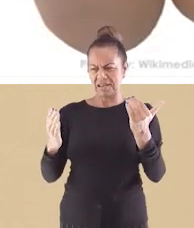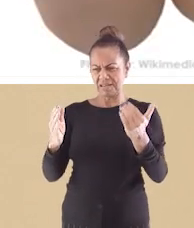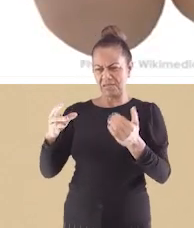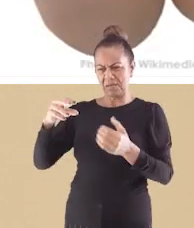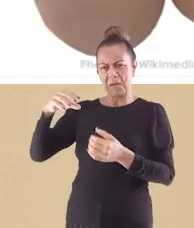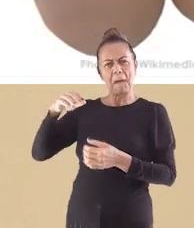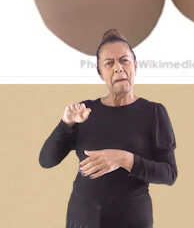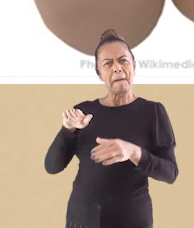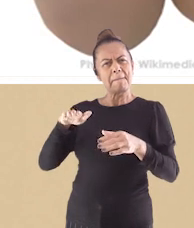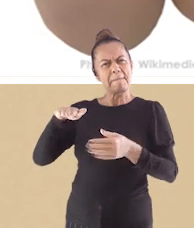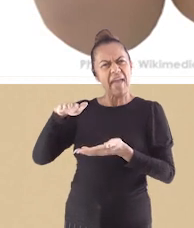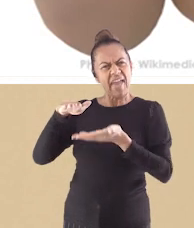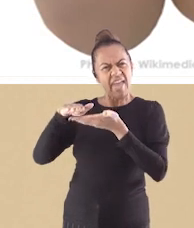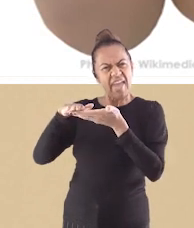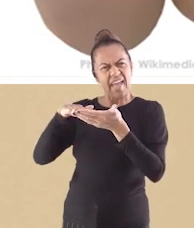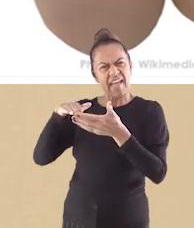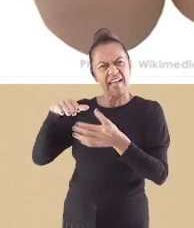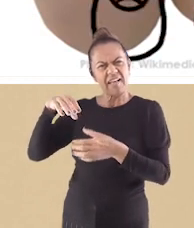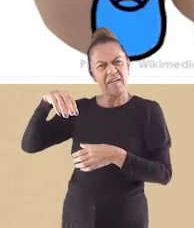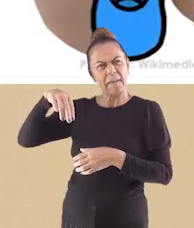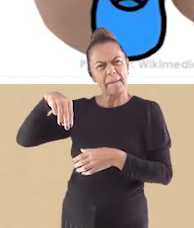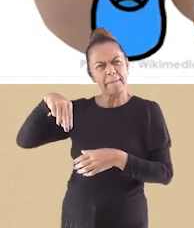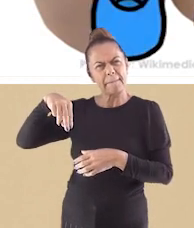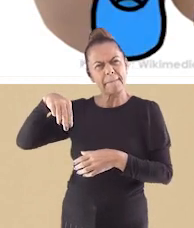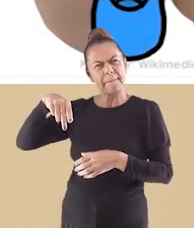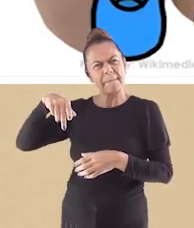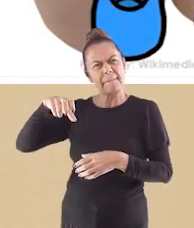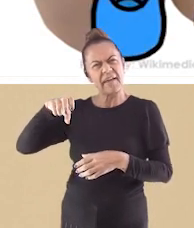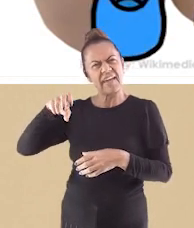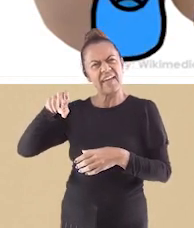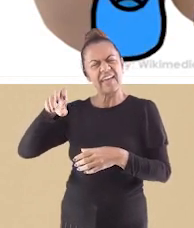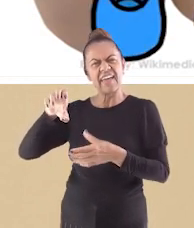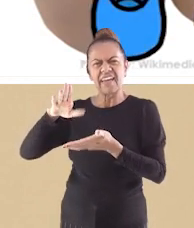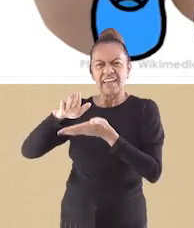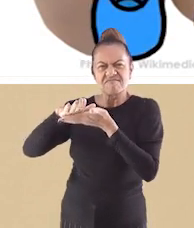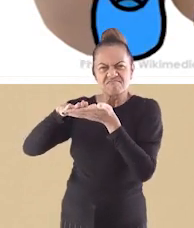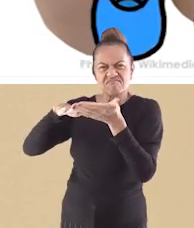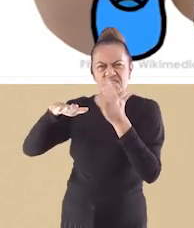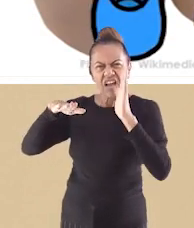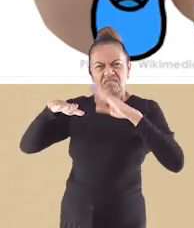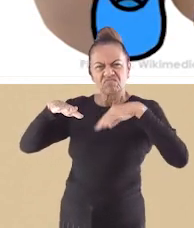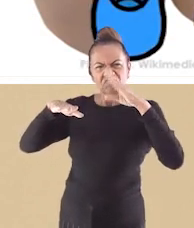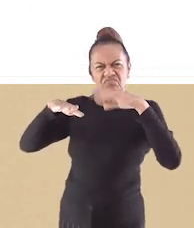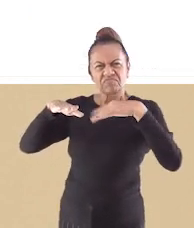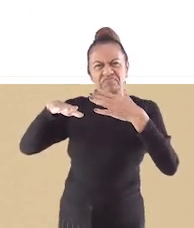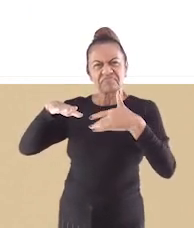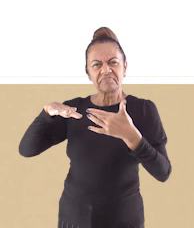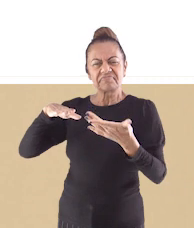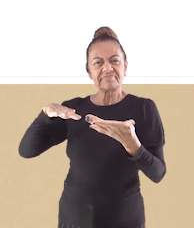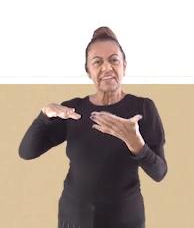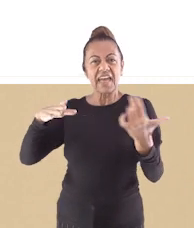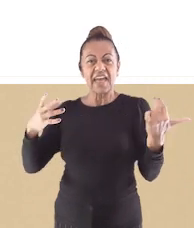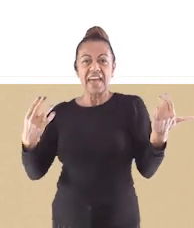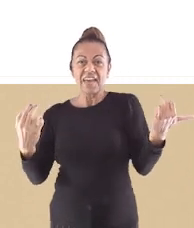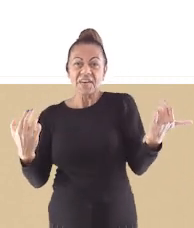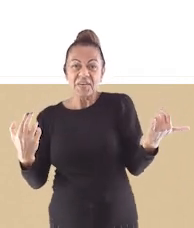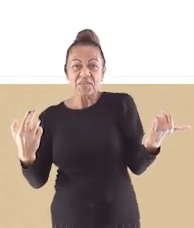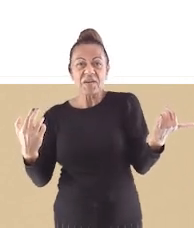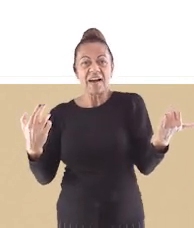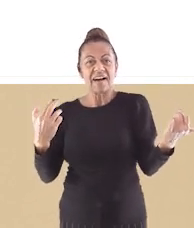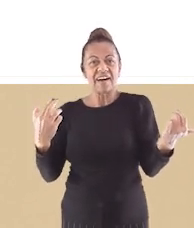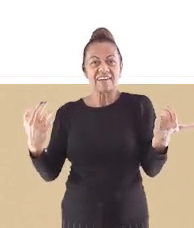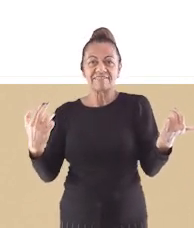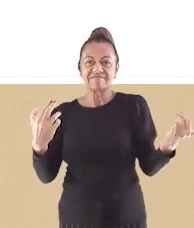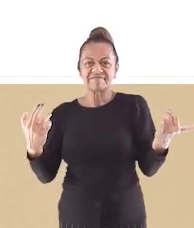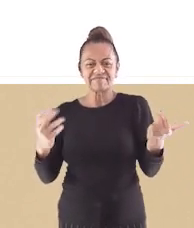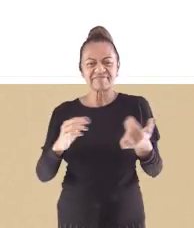da verdade, uma vez que as bactérias que deixam alguns queijos bem fedidos são as mesmas que causam chulé no pé das pessoas. Mesmo assim, esses sabores tendem a